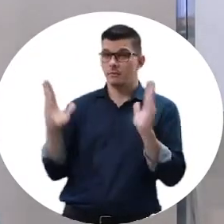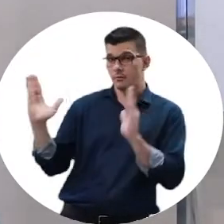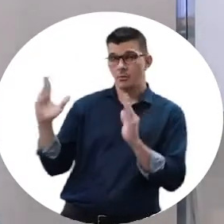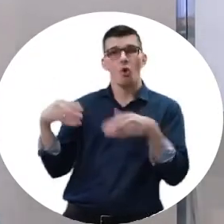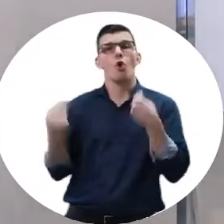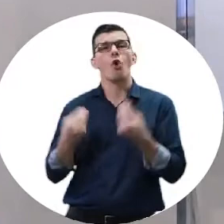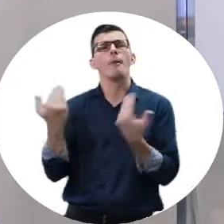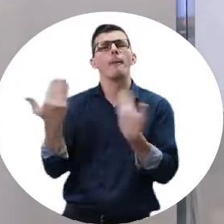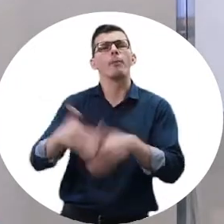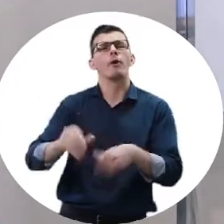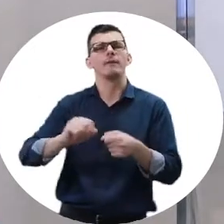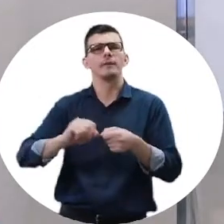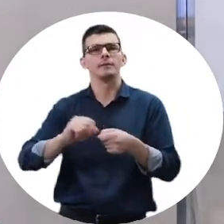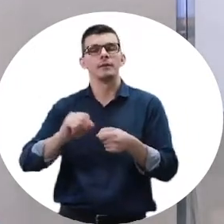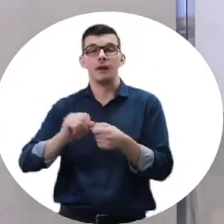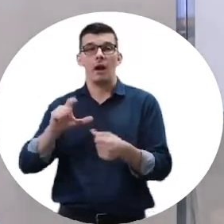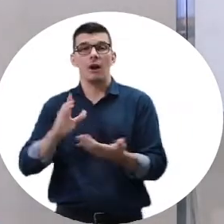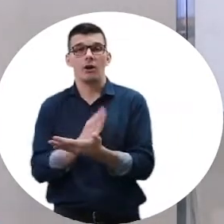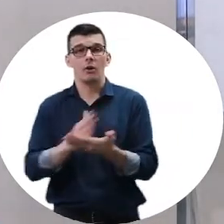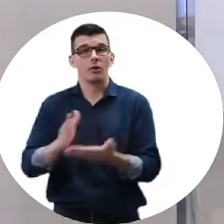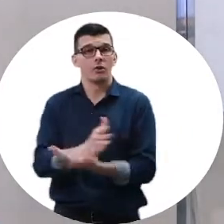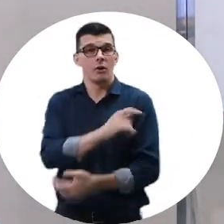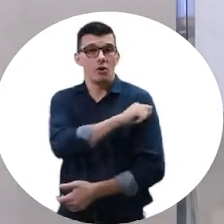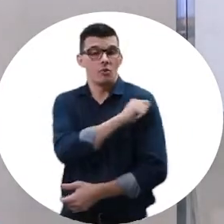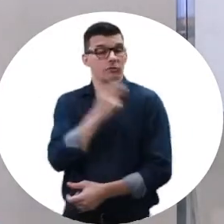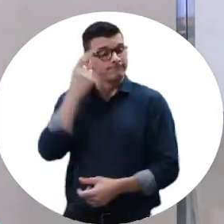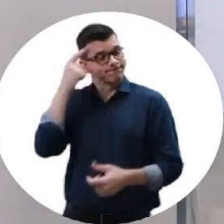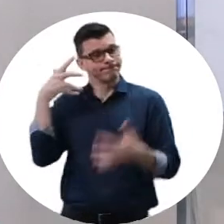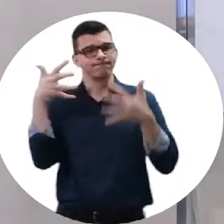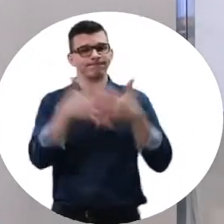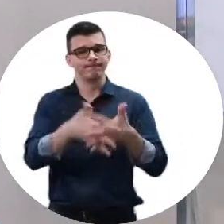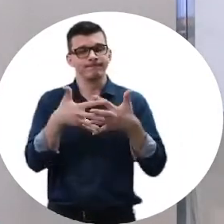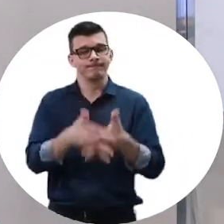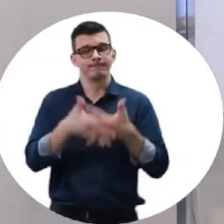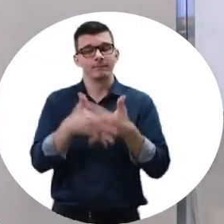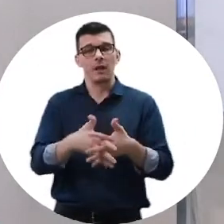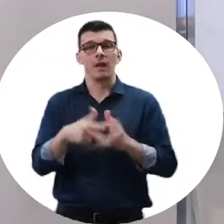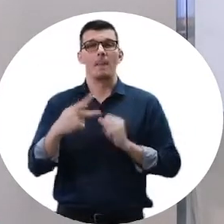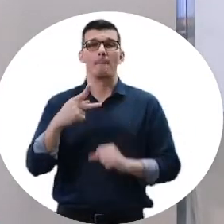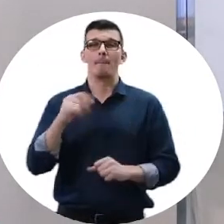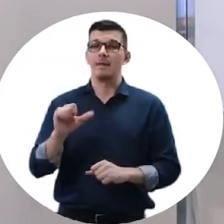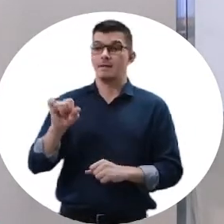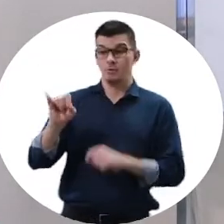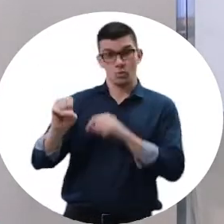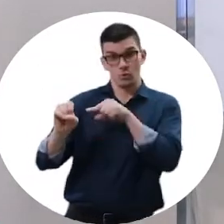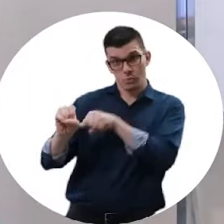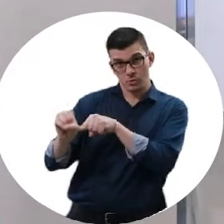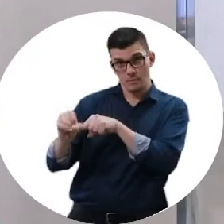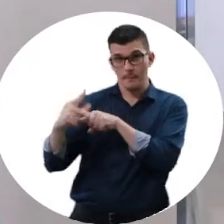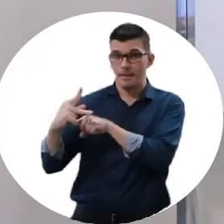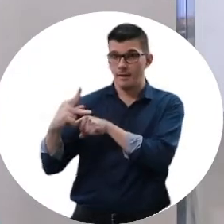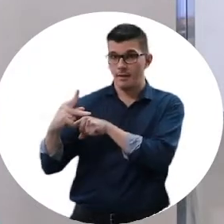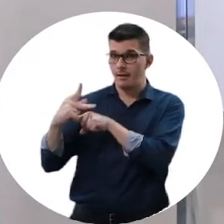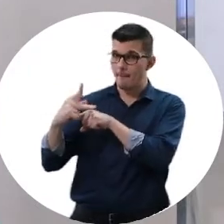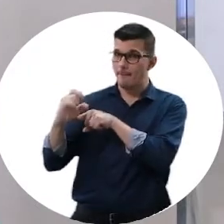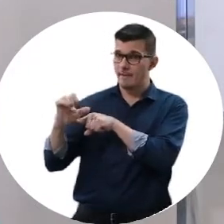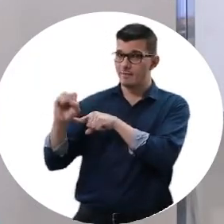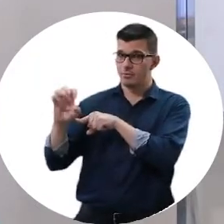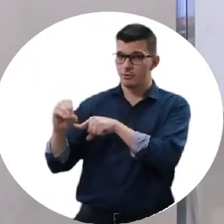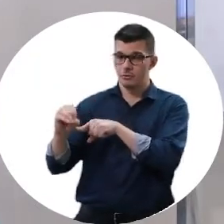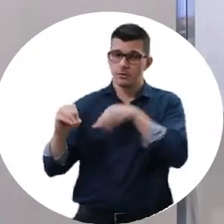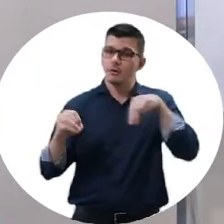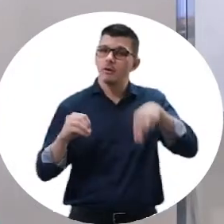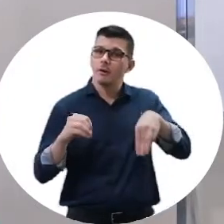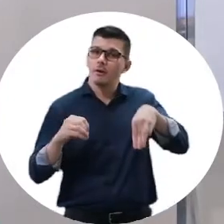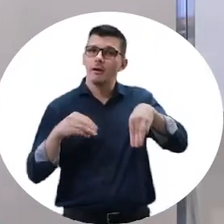G. Como que cai em prova? Tem aluno que confunde peso com massa. A sua massa é a porção limitada da matéria.